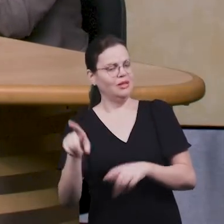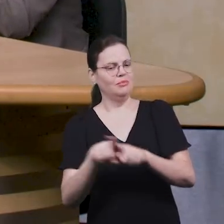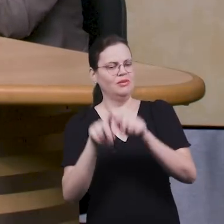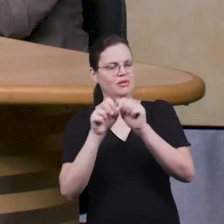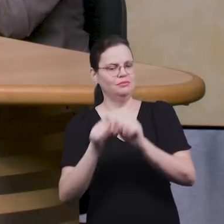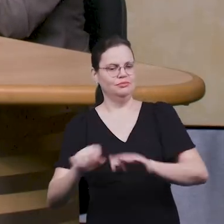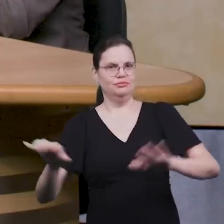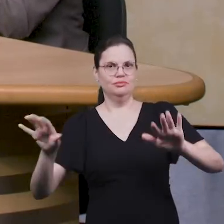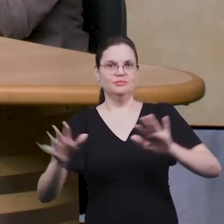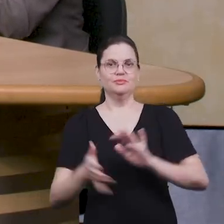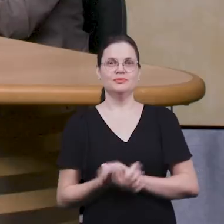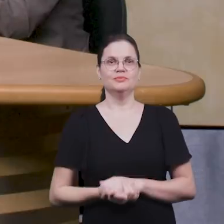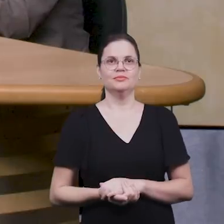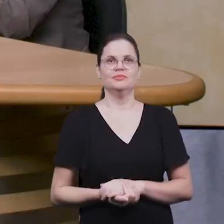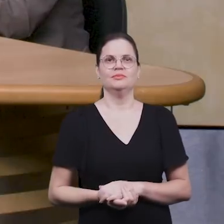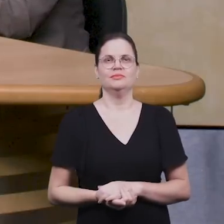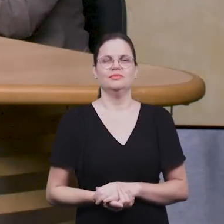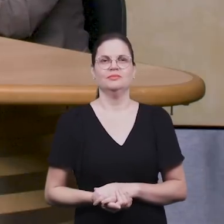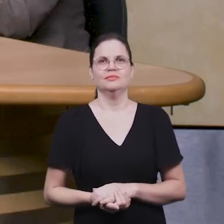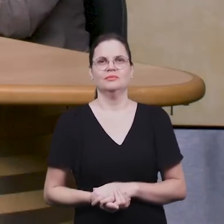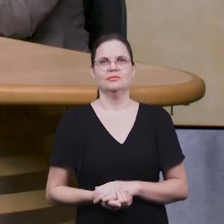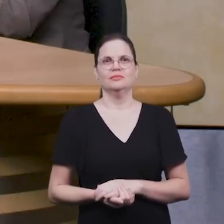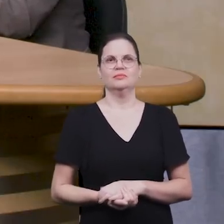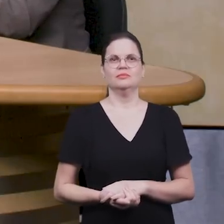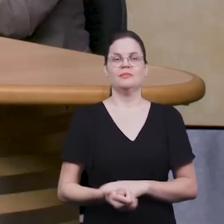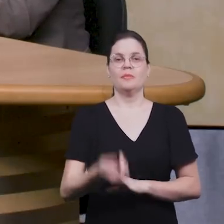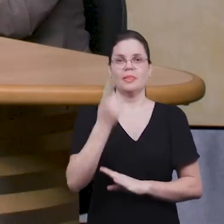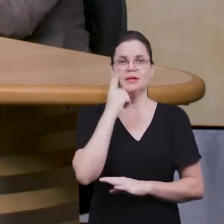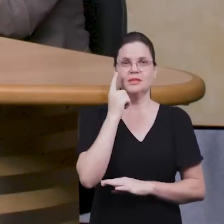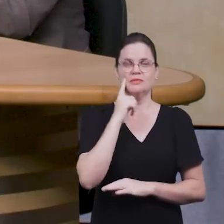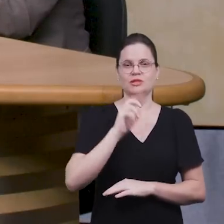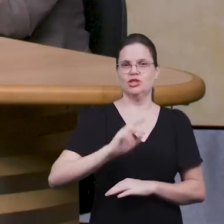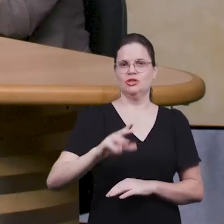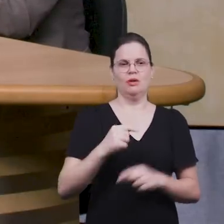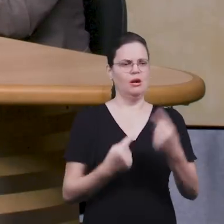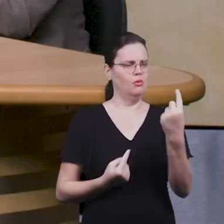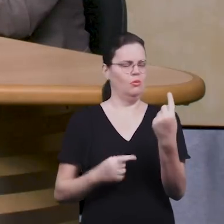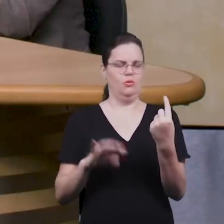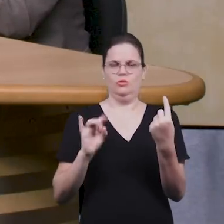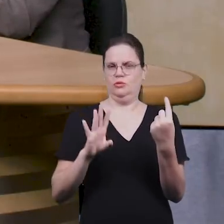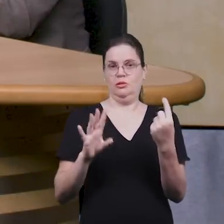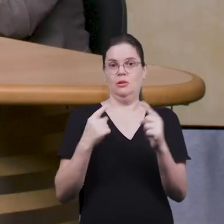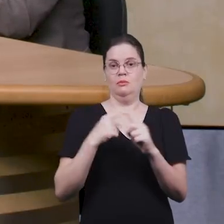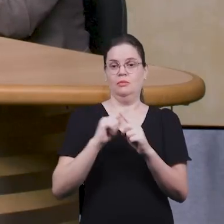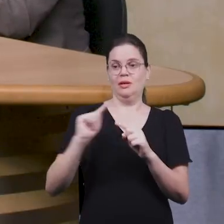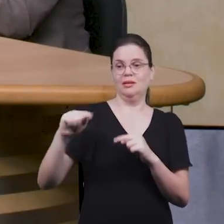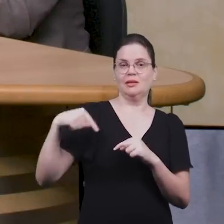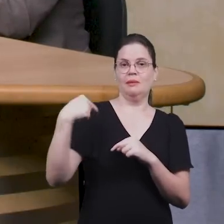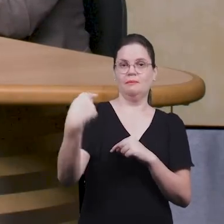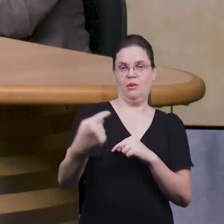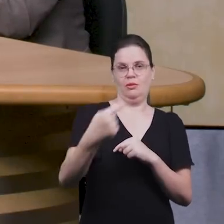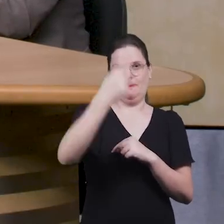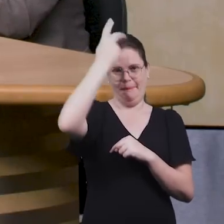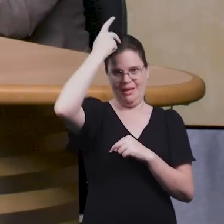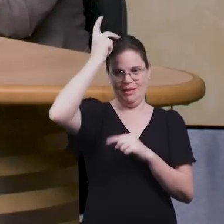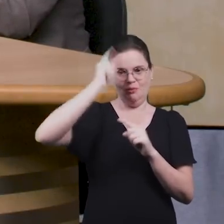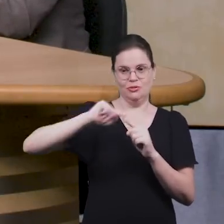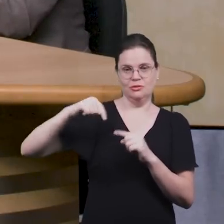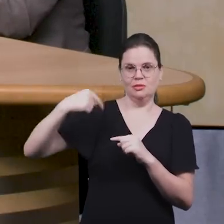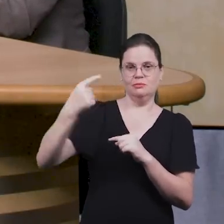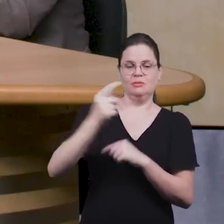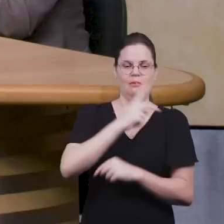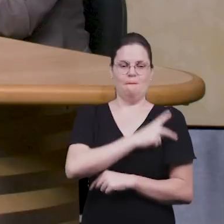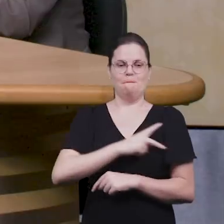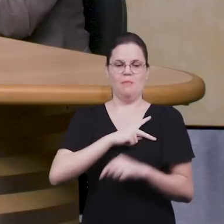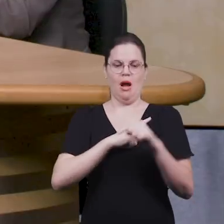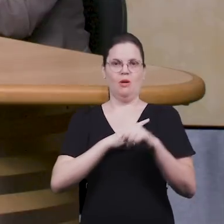lá. Exato, e você vê que não foi um ato isolado, porque depois do Pentecostes, muitos anos depois, Paulo é